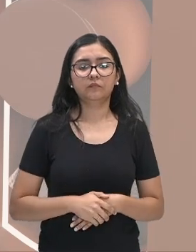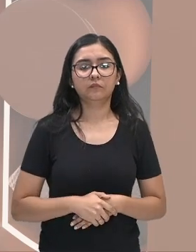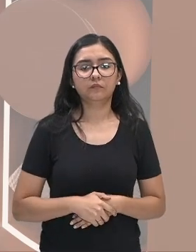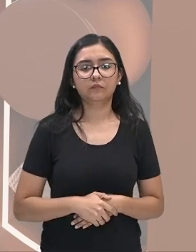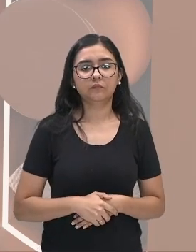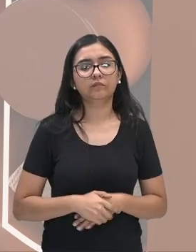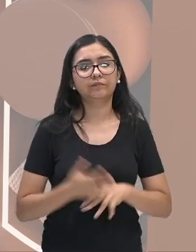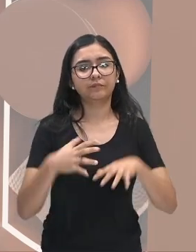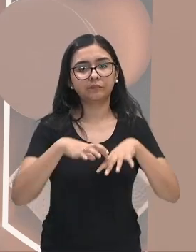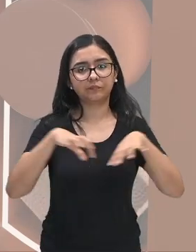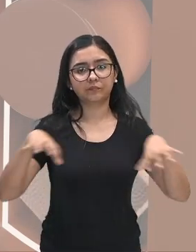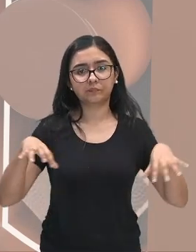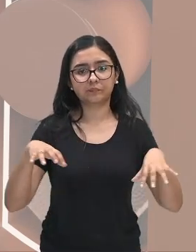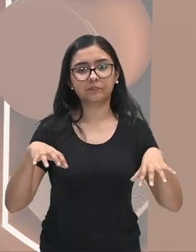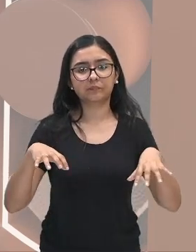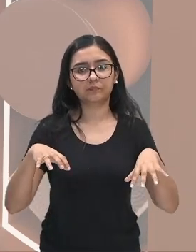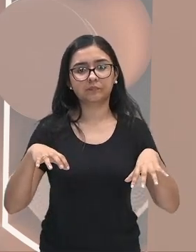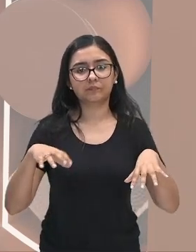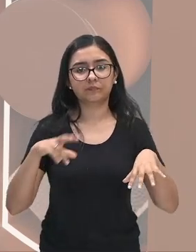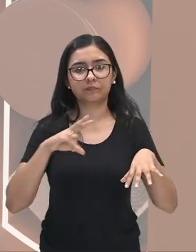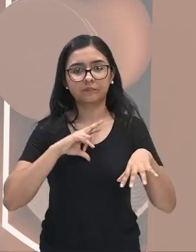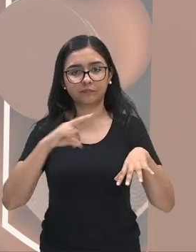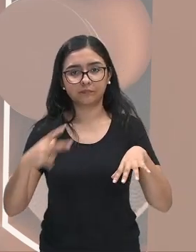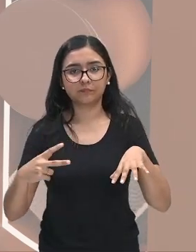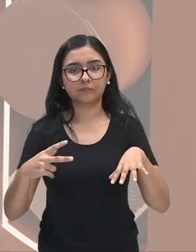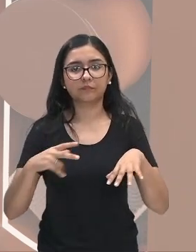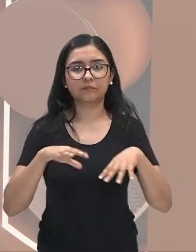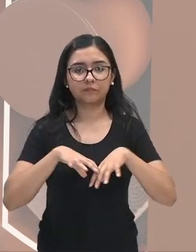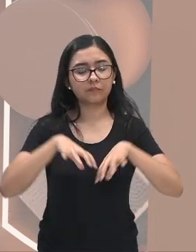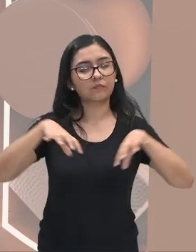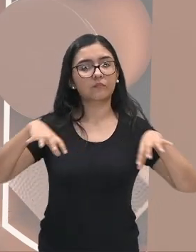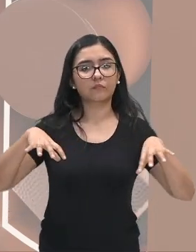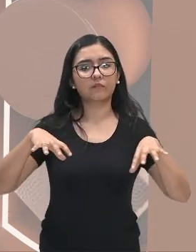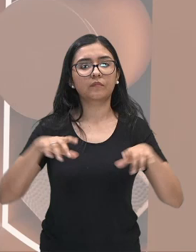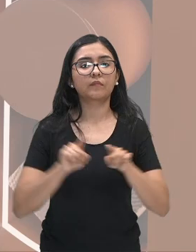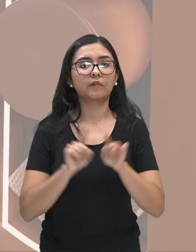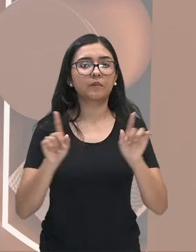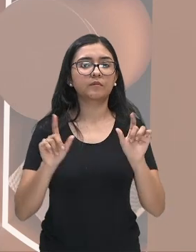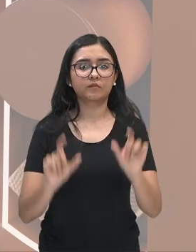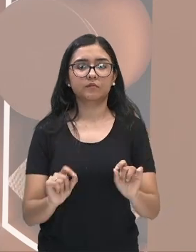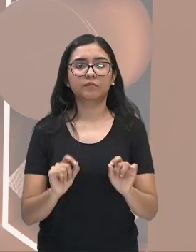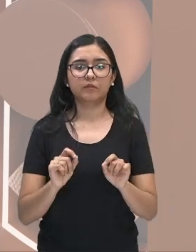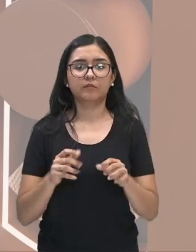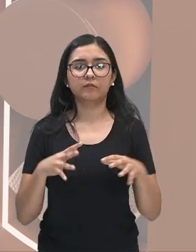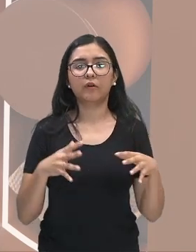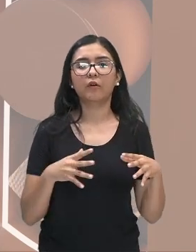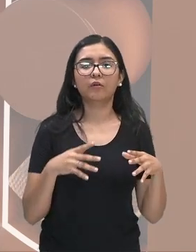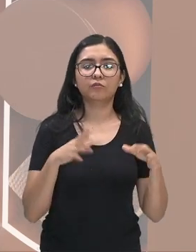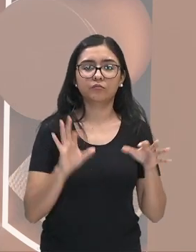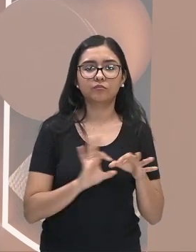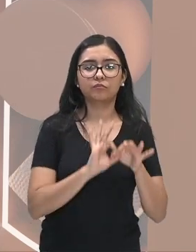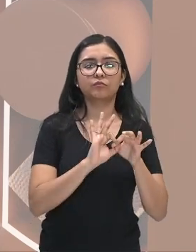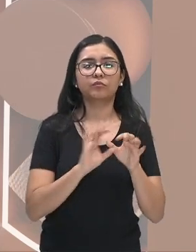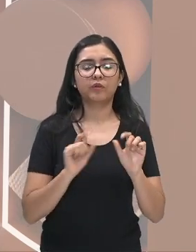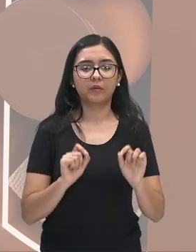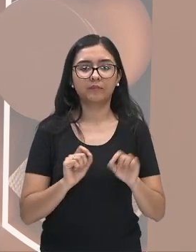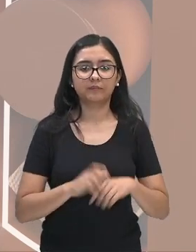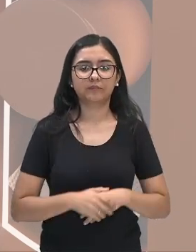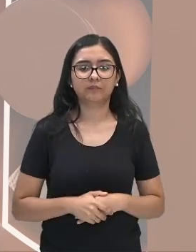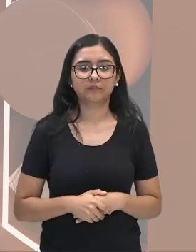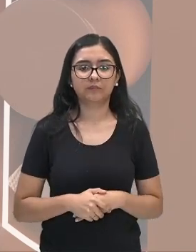cortou os laços com a Inglaterra, com Portugal, mas ficou atrelado